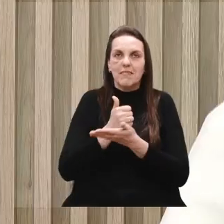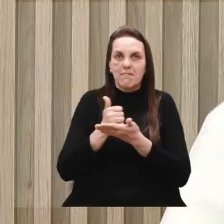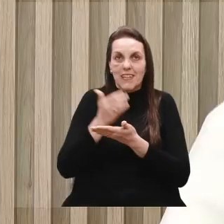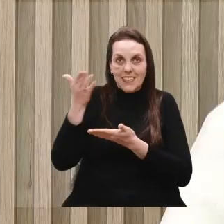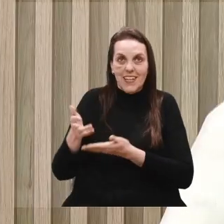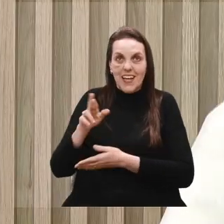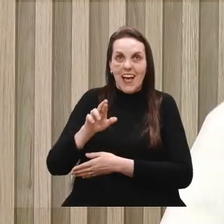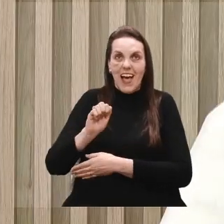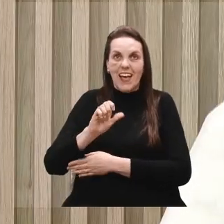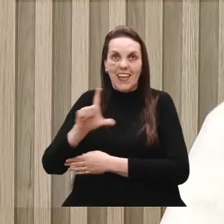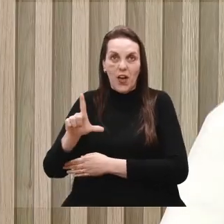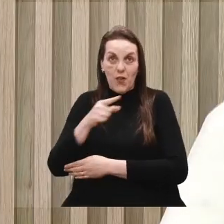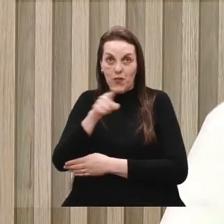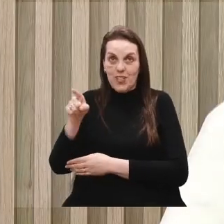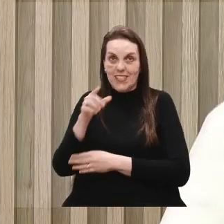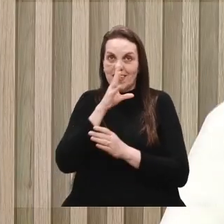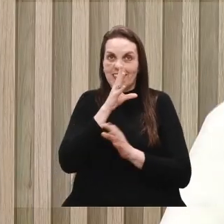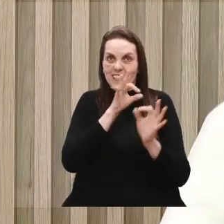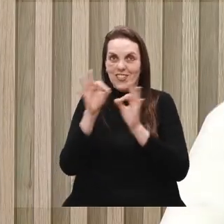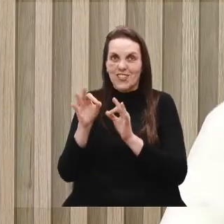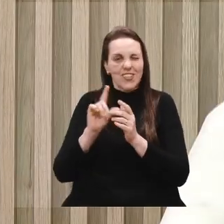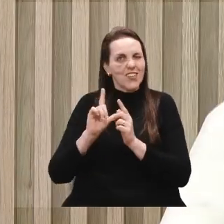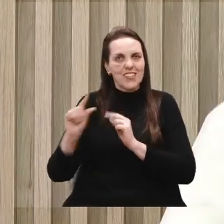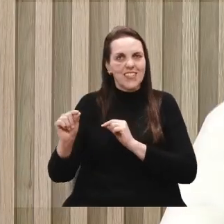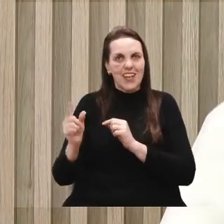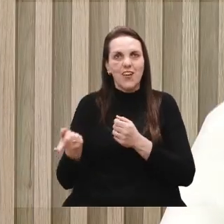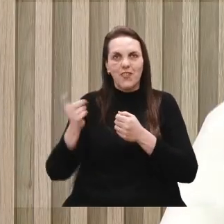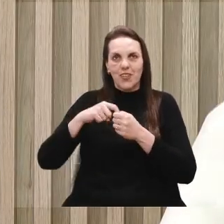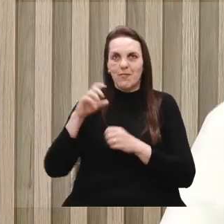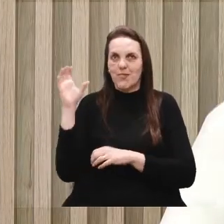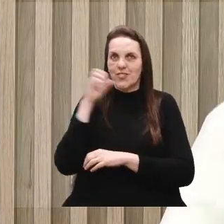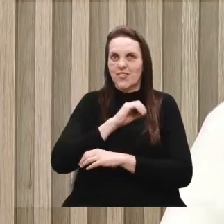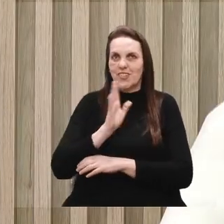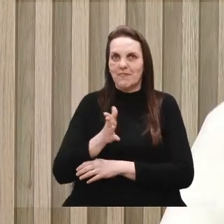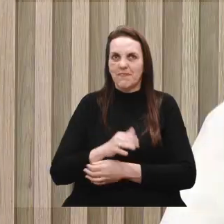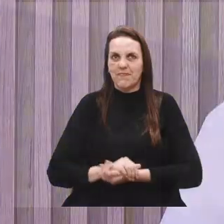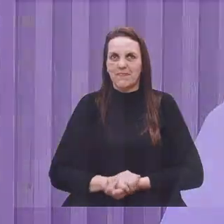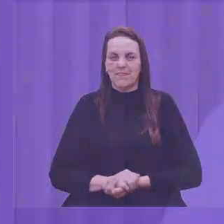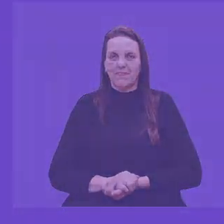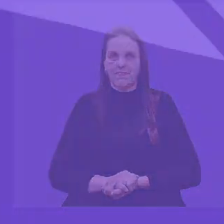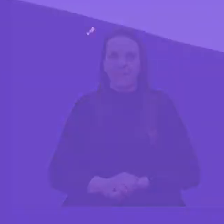base na Raquel. Você que está nos assistindo, não saia daí, nós voltamos já já.